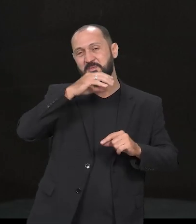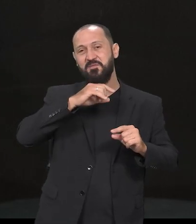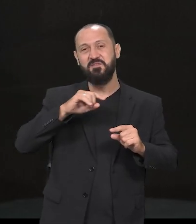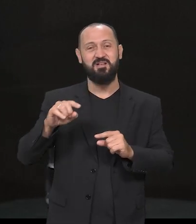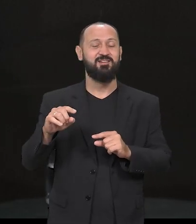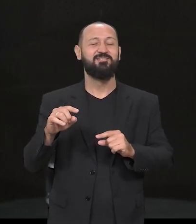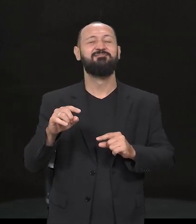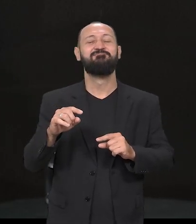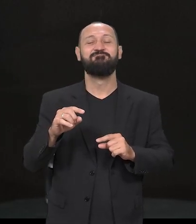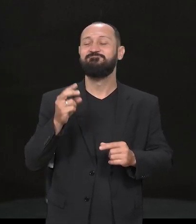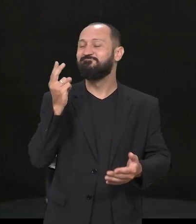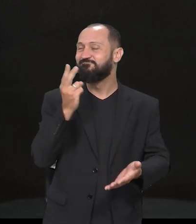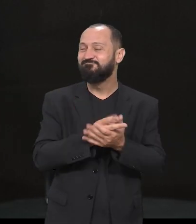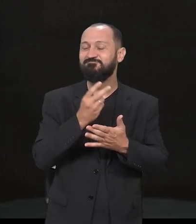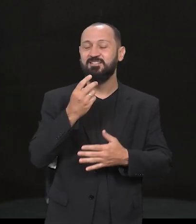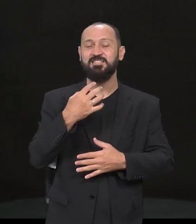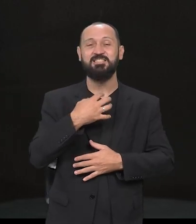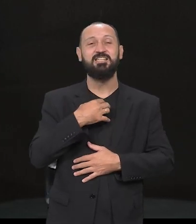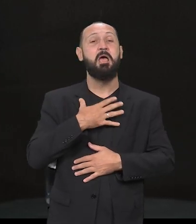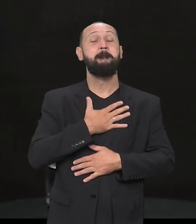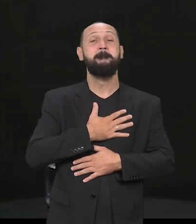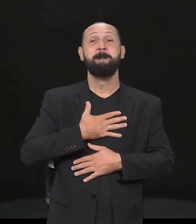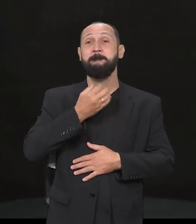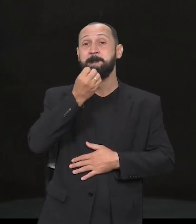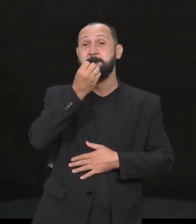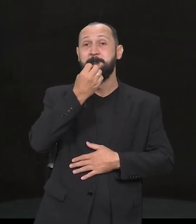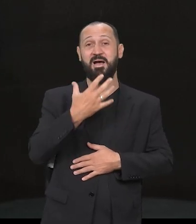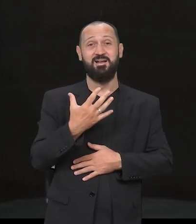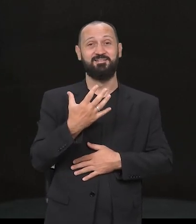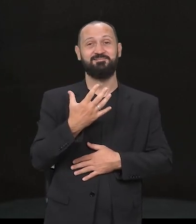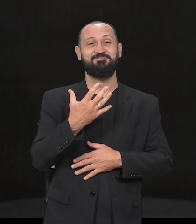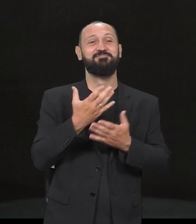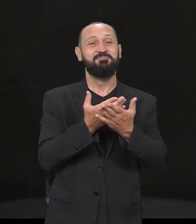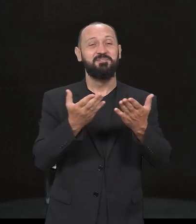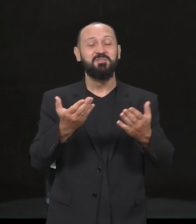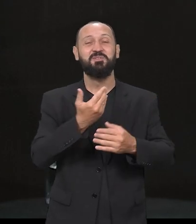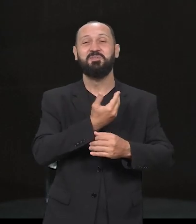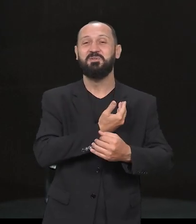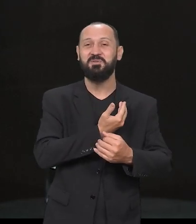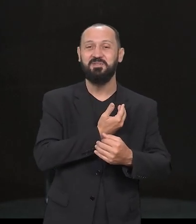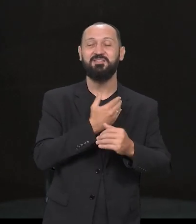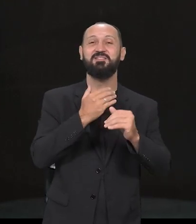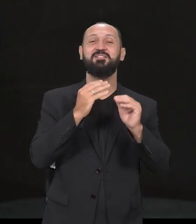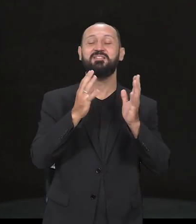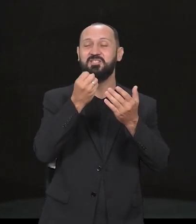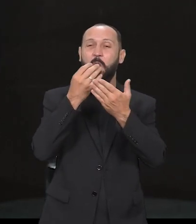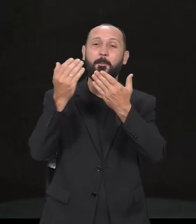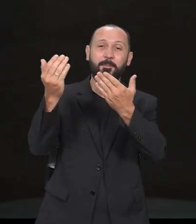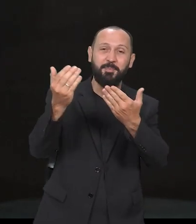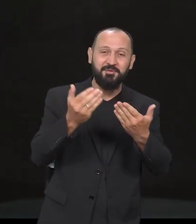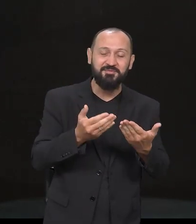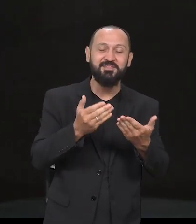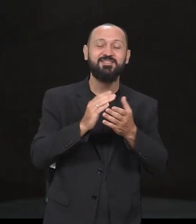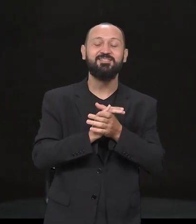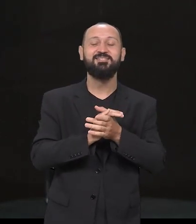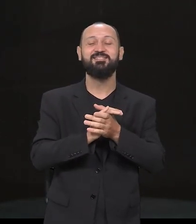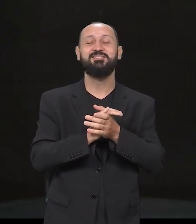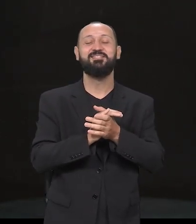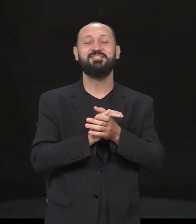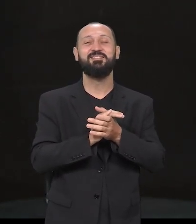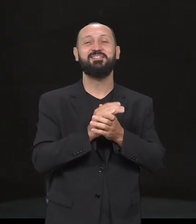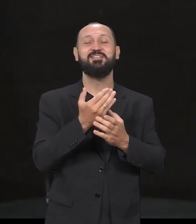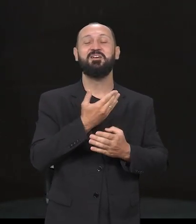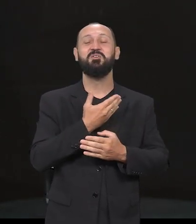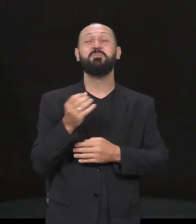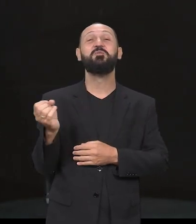isso sempre faz bem, né? Então, para todos os colegas, né, que sejam bem-vindos, né, os